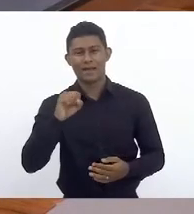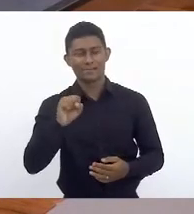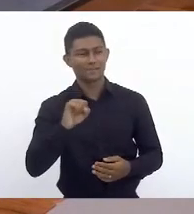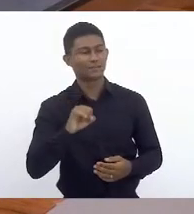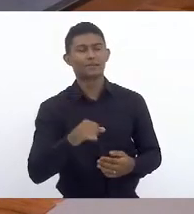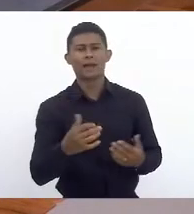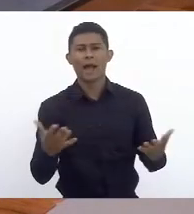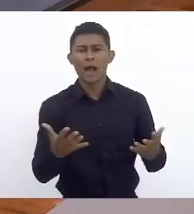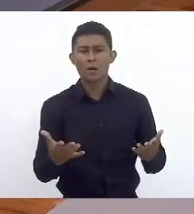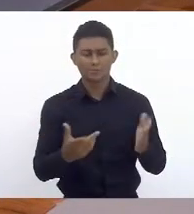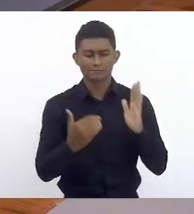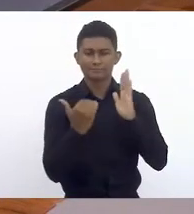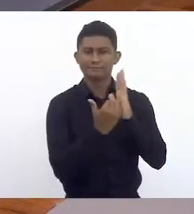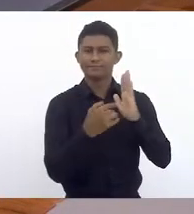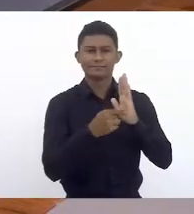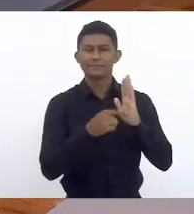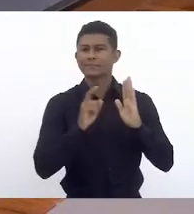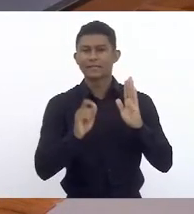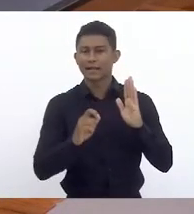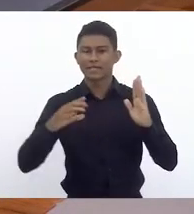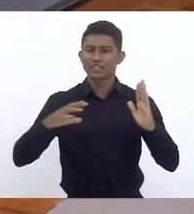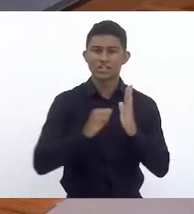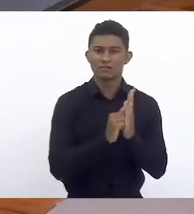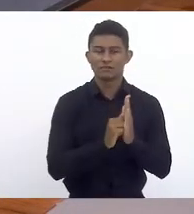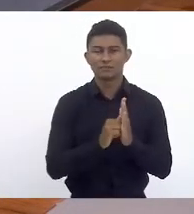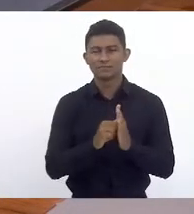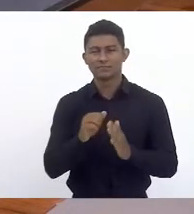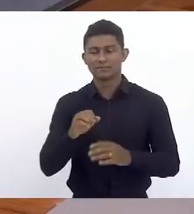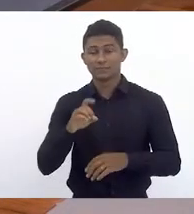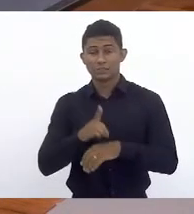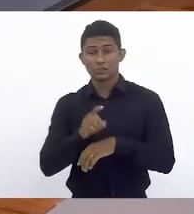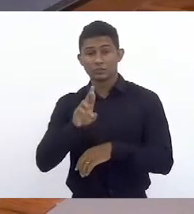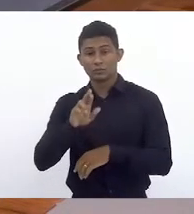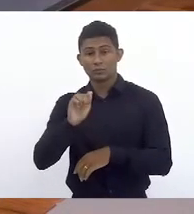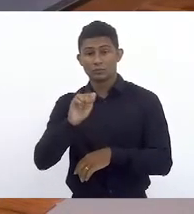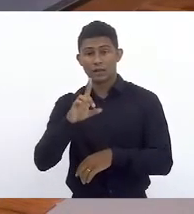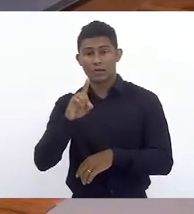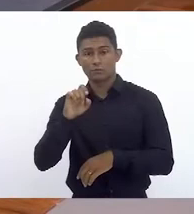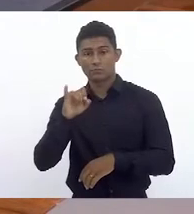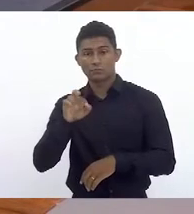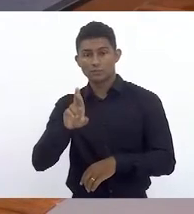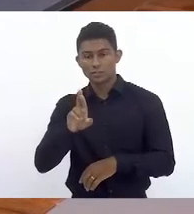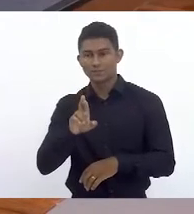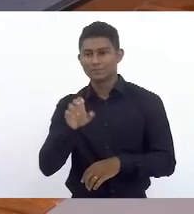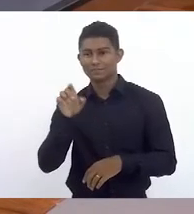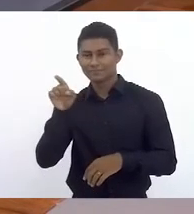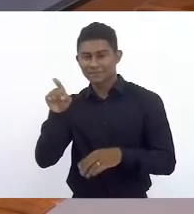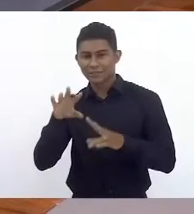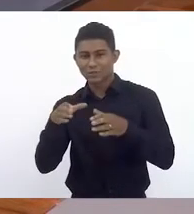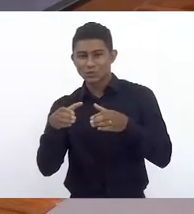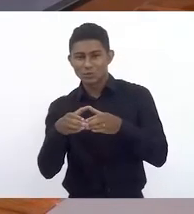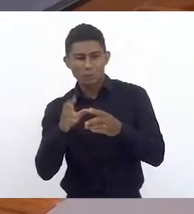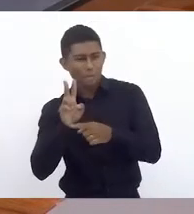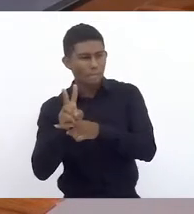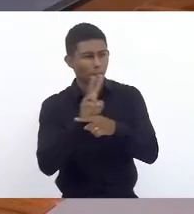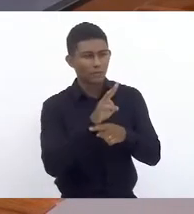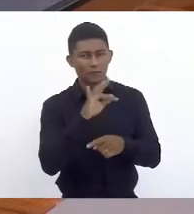está escrito doutor Aldir, da Assessoria Fiscal. Por favor, microfone para ele.